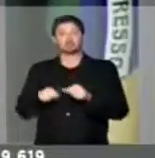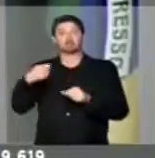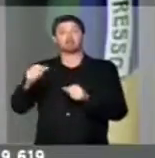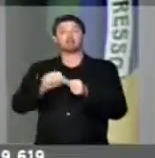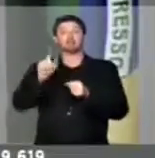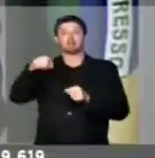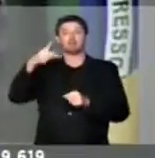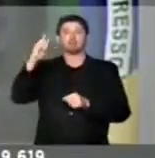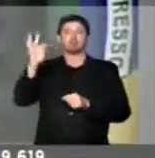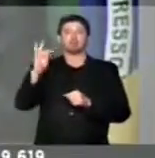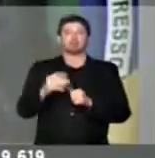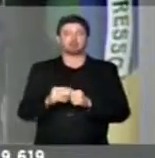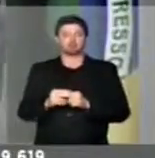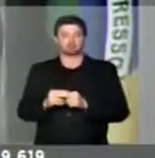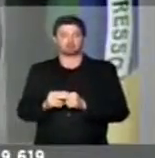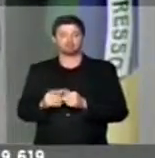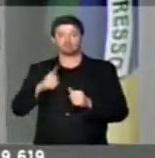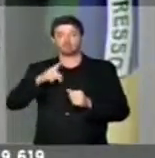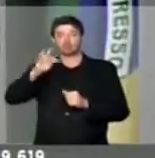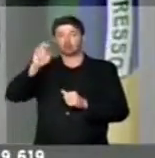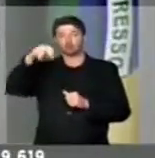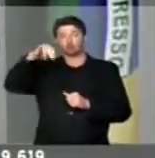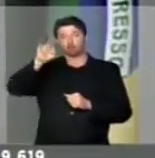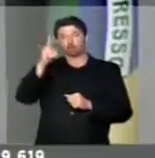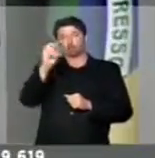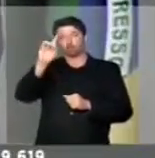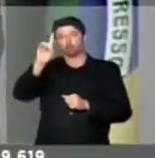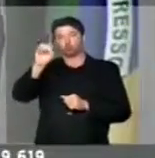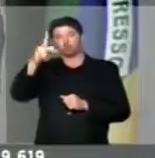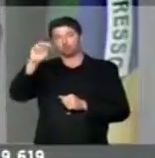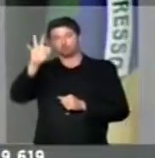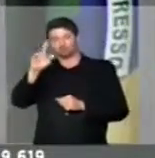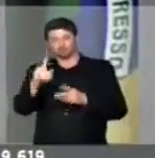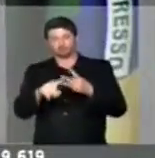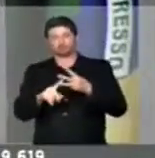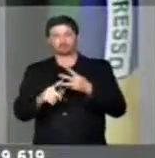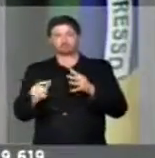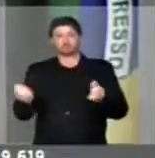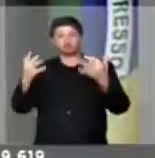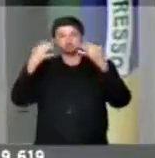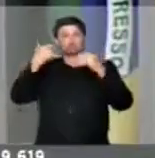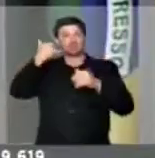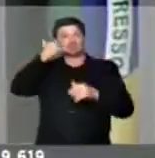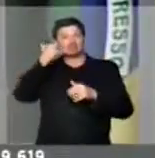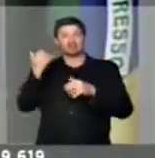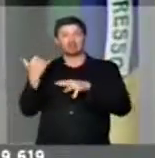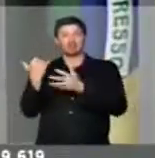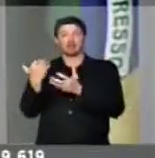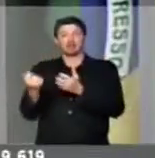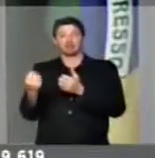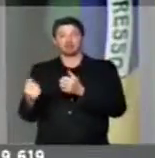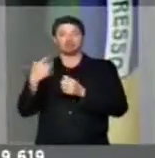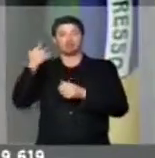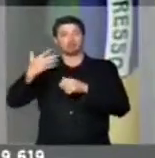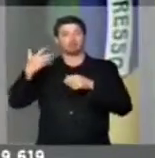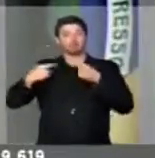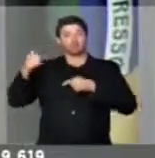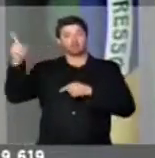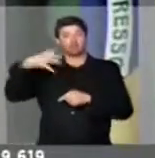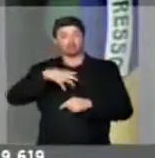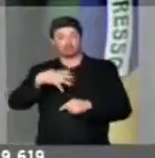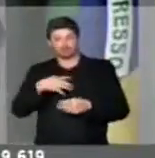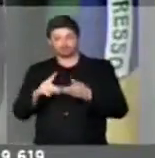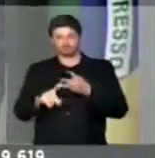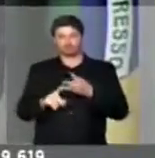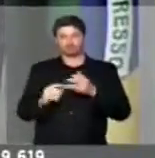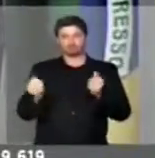pelo PT. Tem o caso do Toninho do PT, tem os escândalos dos grampos contra os políticos da Bahia,